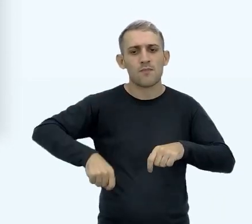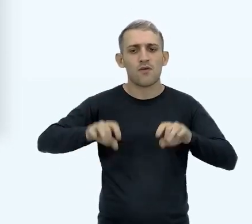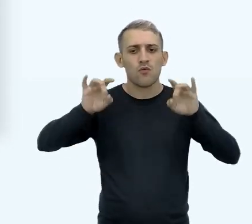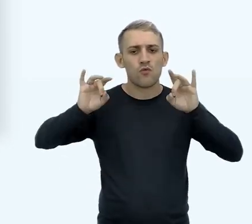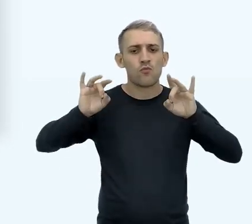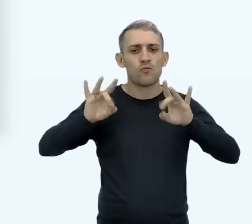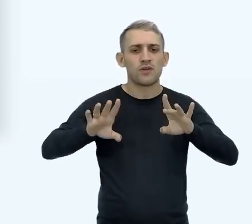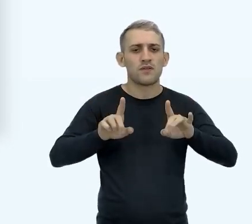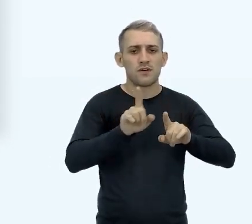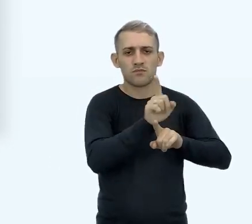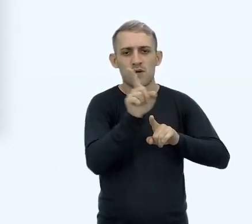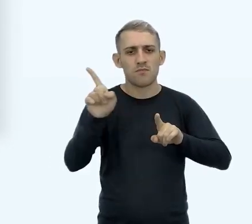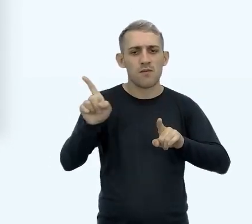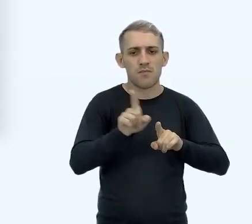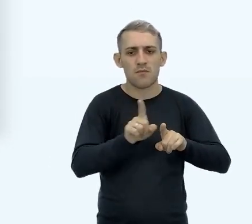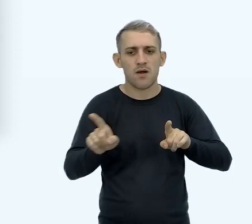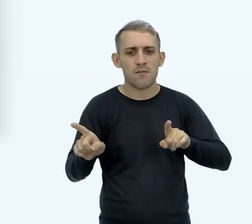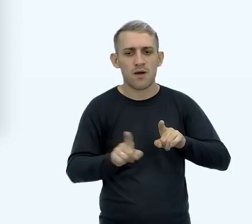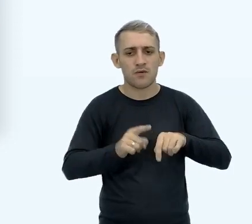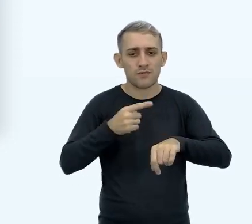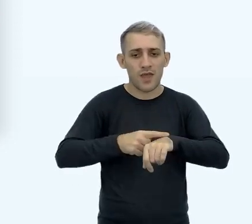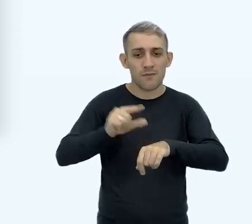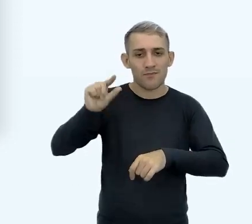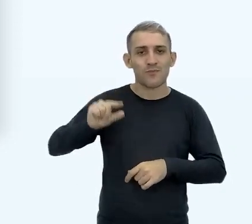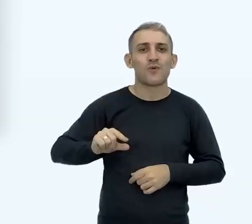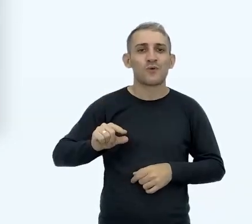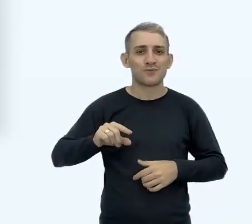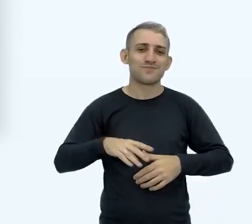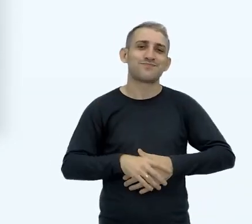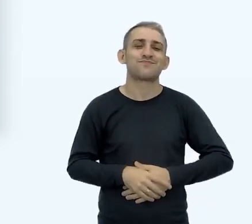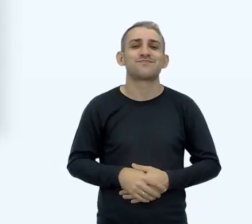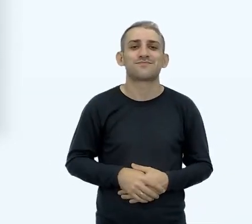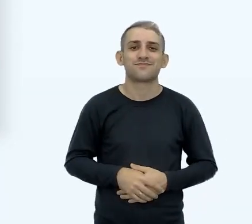esse trajeto no menor tempo possível.